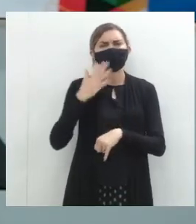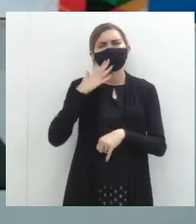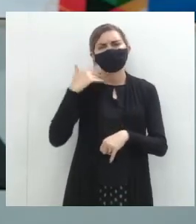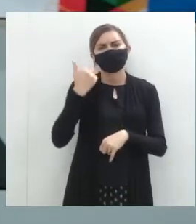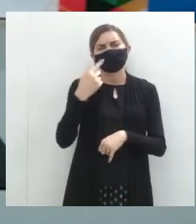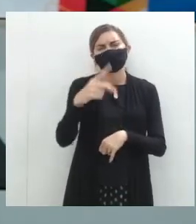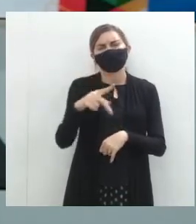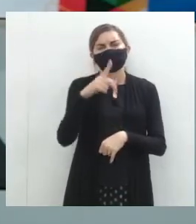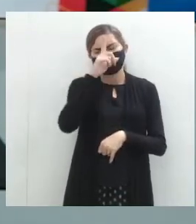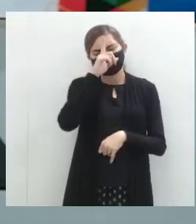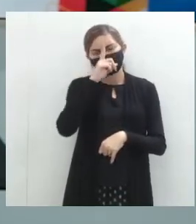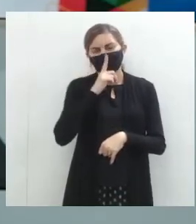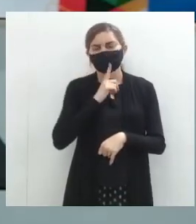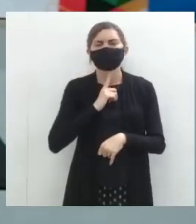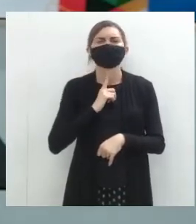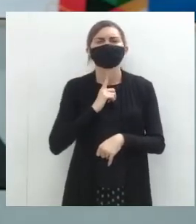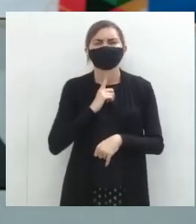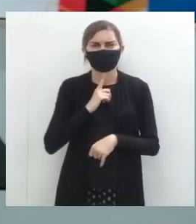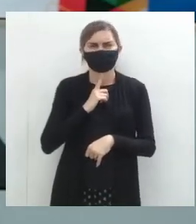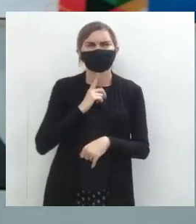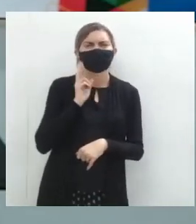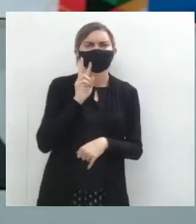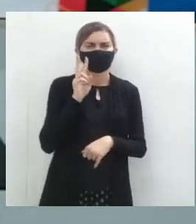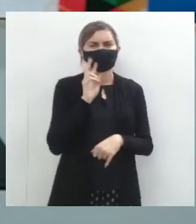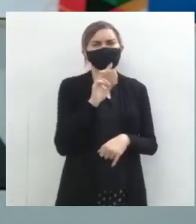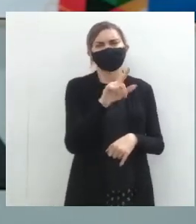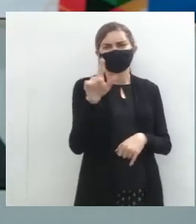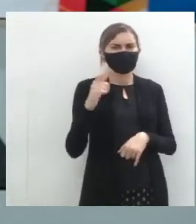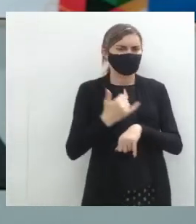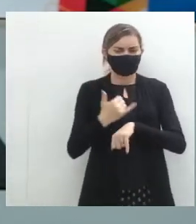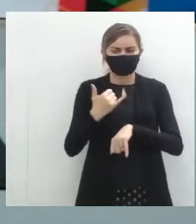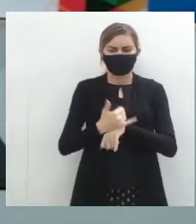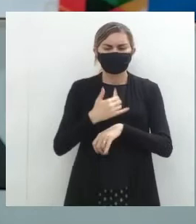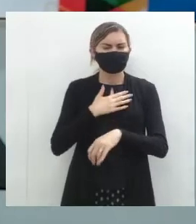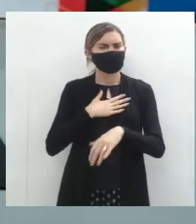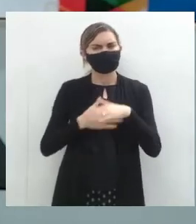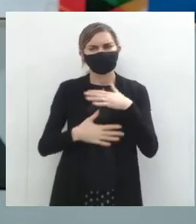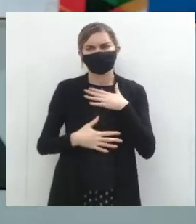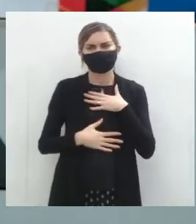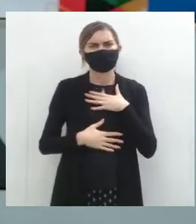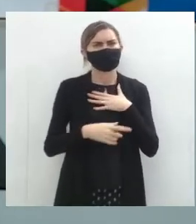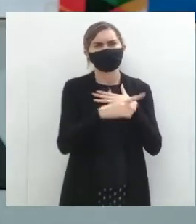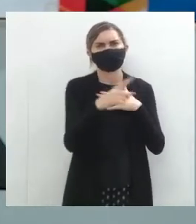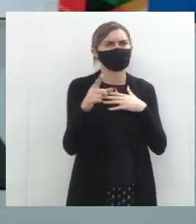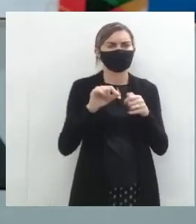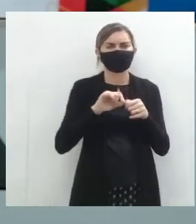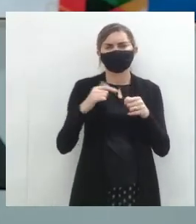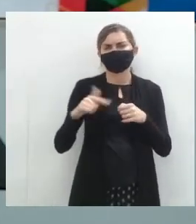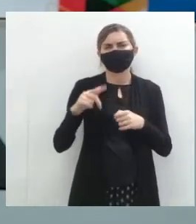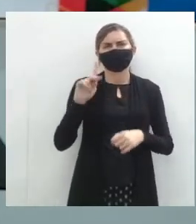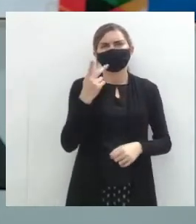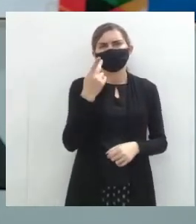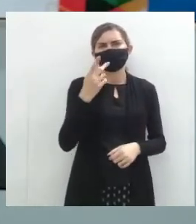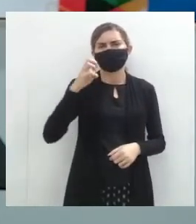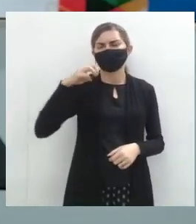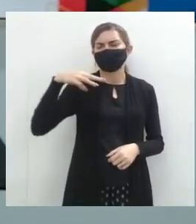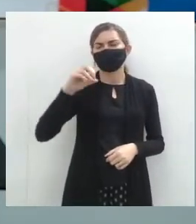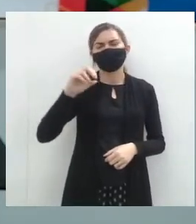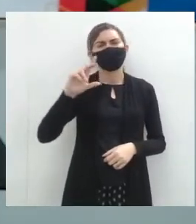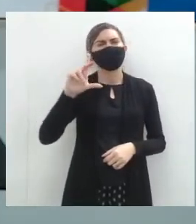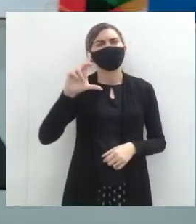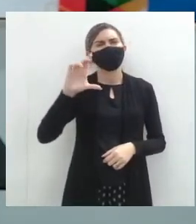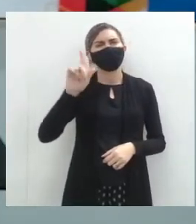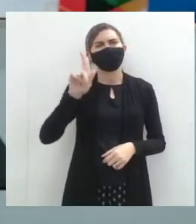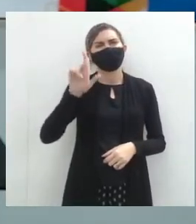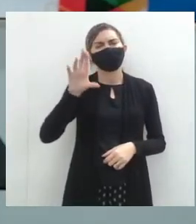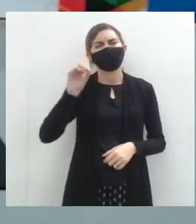tua anemia. Lembrem que se você não tem ferro no corpo, você não produz hemoglobina. Se você não tiver ferro no